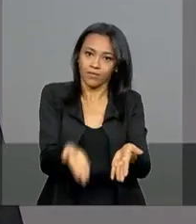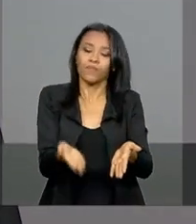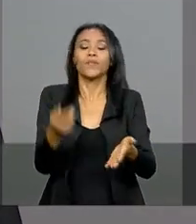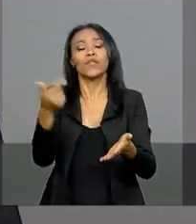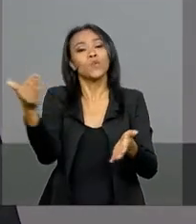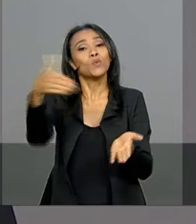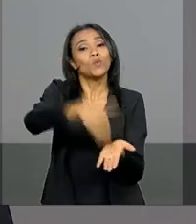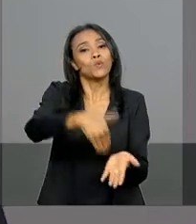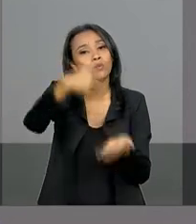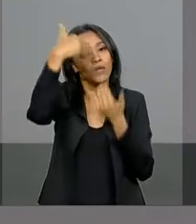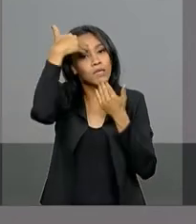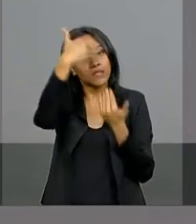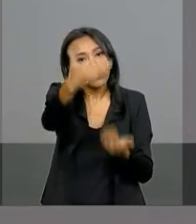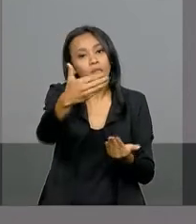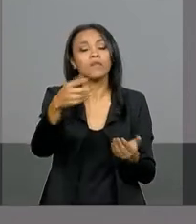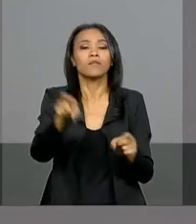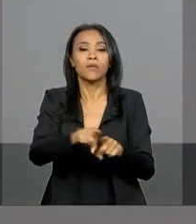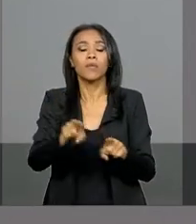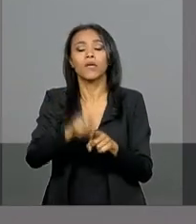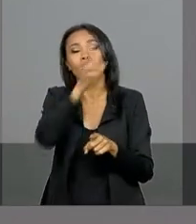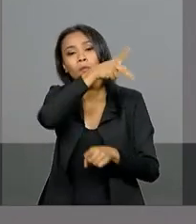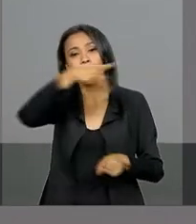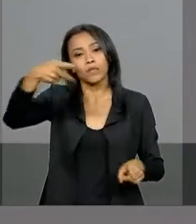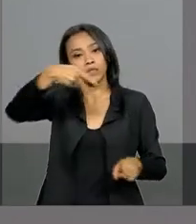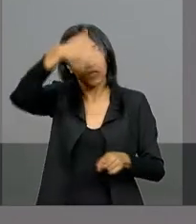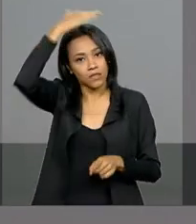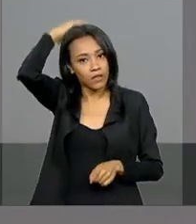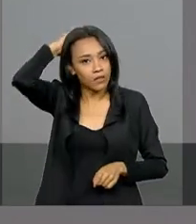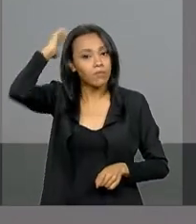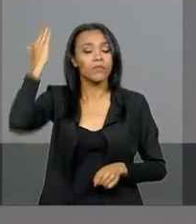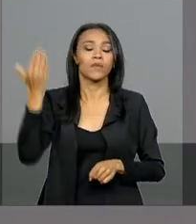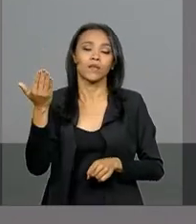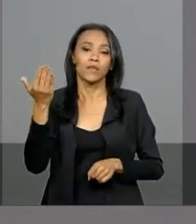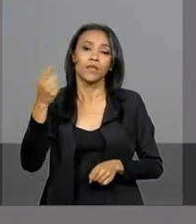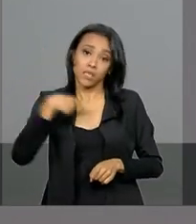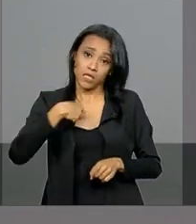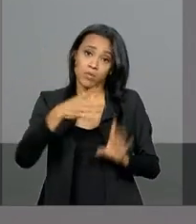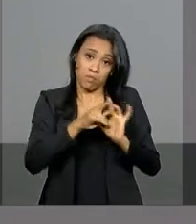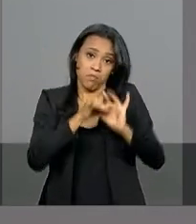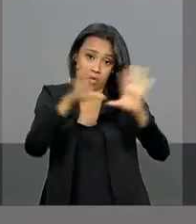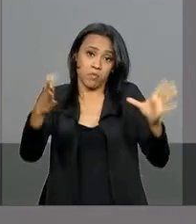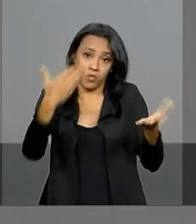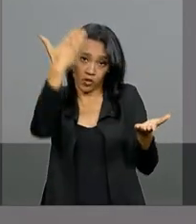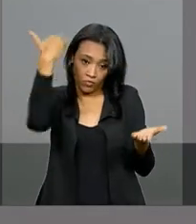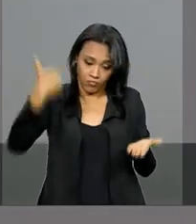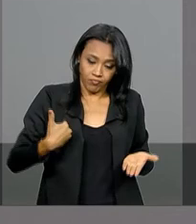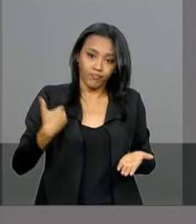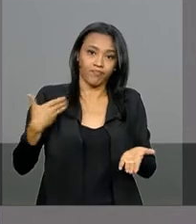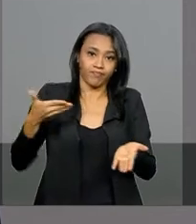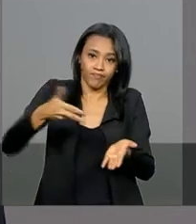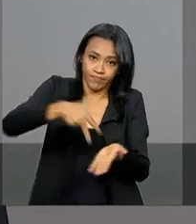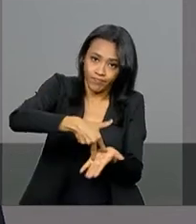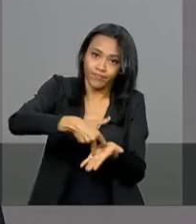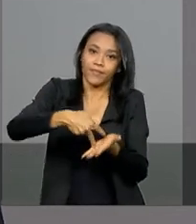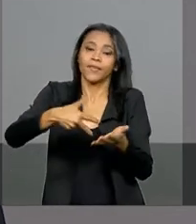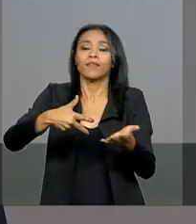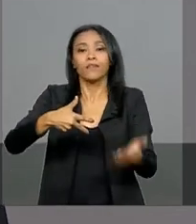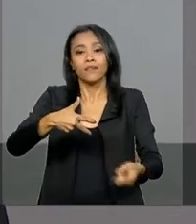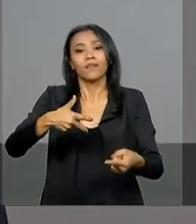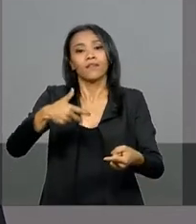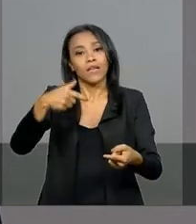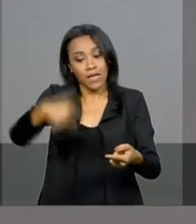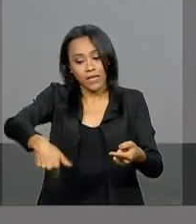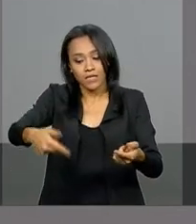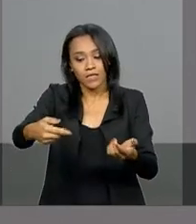evidentemente ao presidente michel temer que nos autorizou e também gentilmente deixou esses